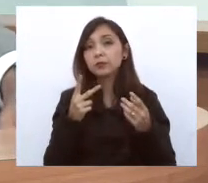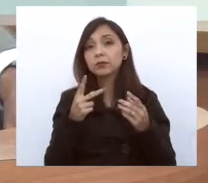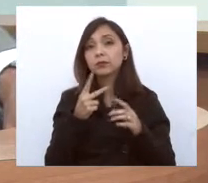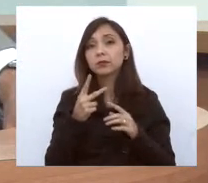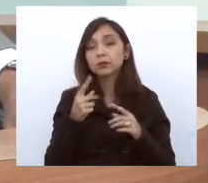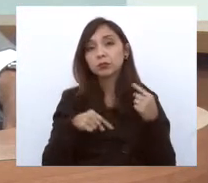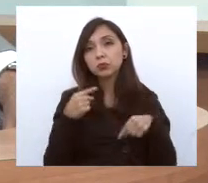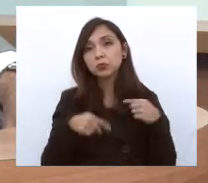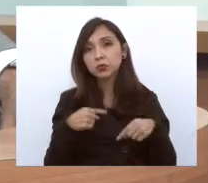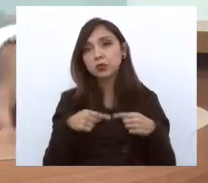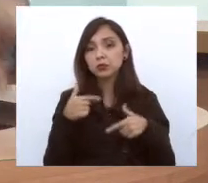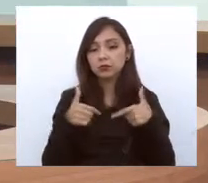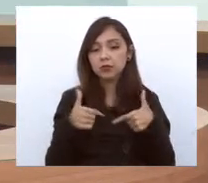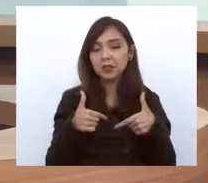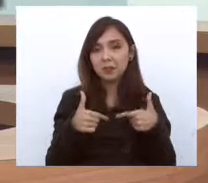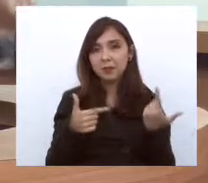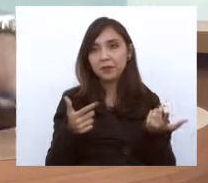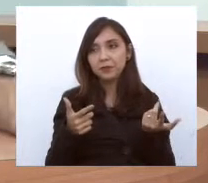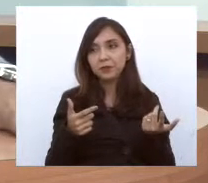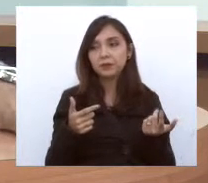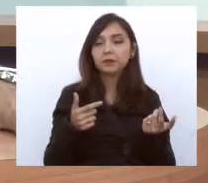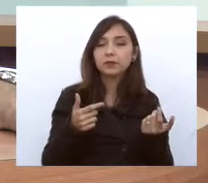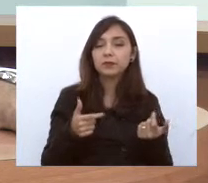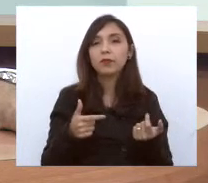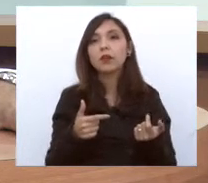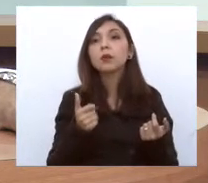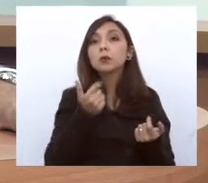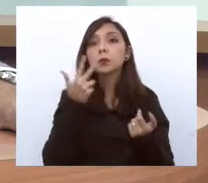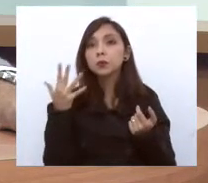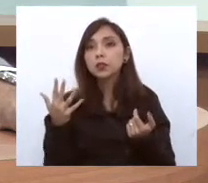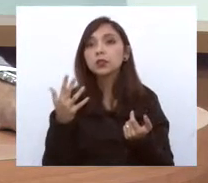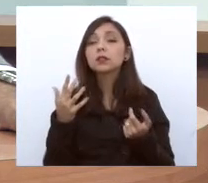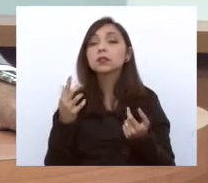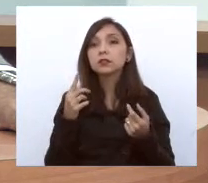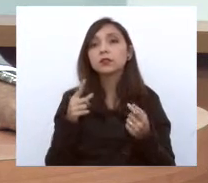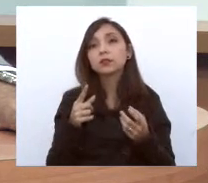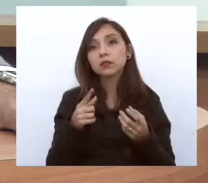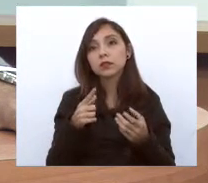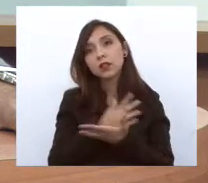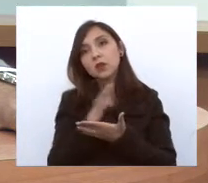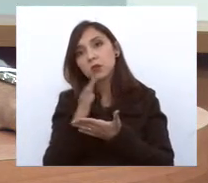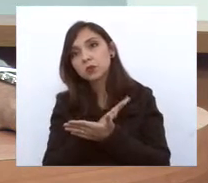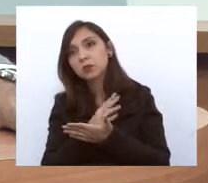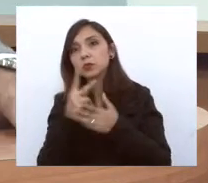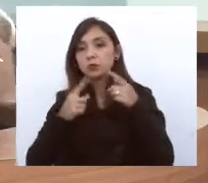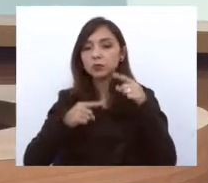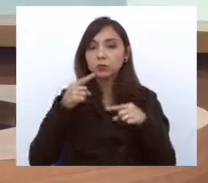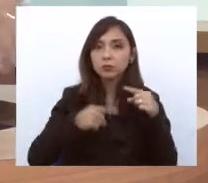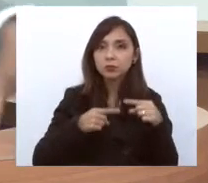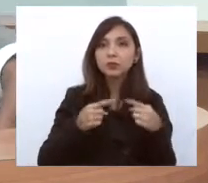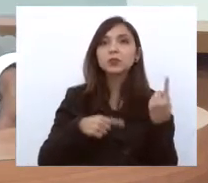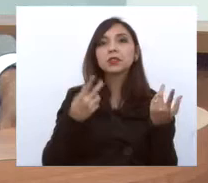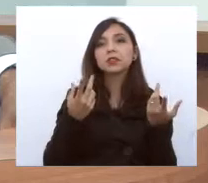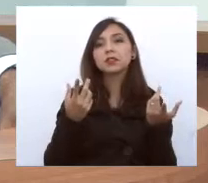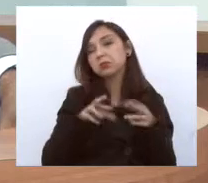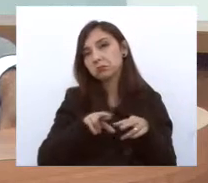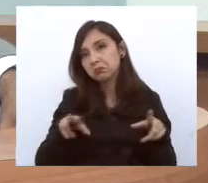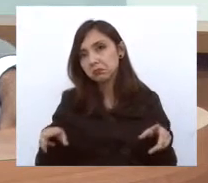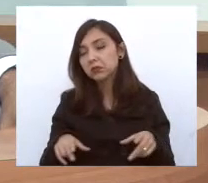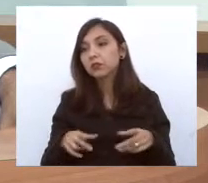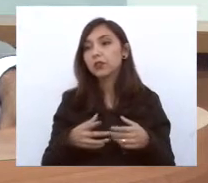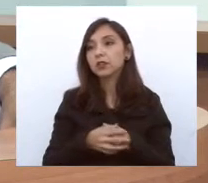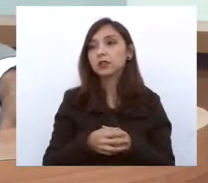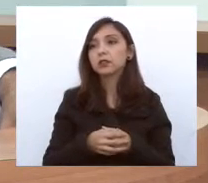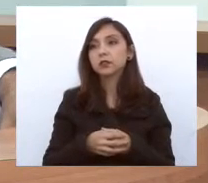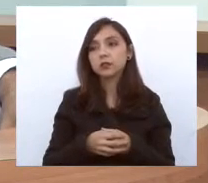dos Trabalhadores. Quando não está envolvido nos interesses políticos, está envolvido na política classista e assim por diante.